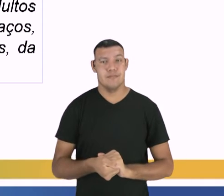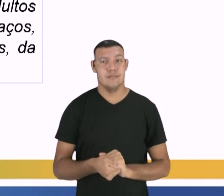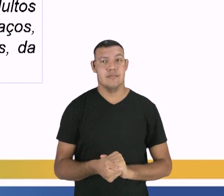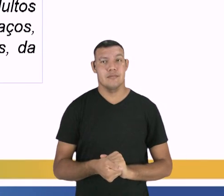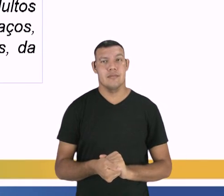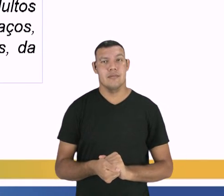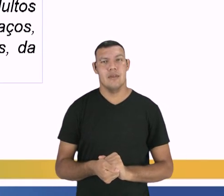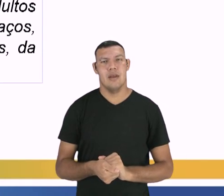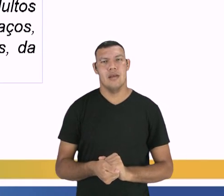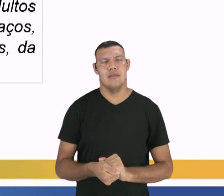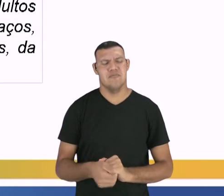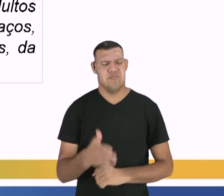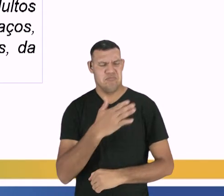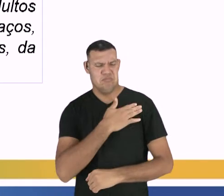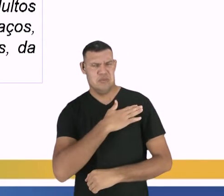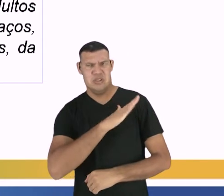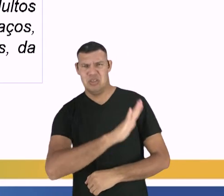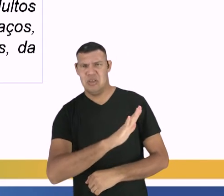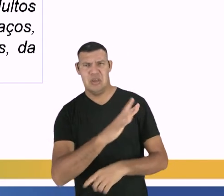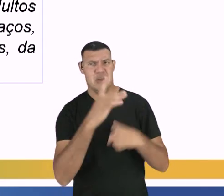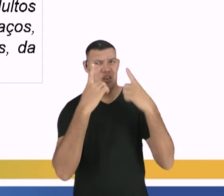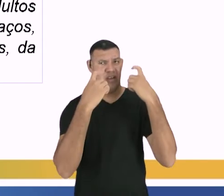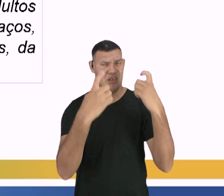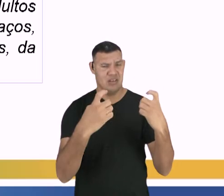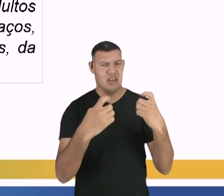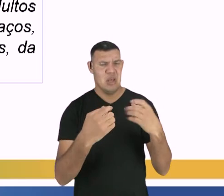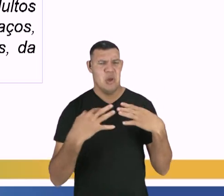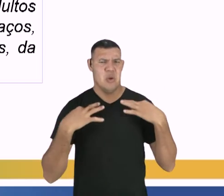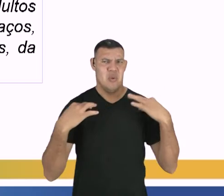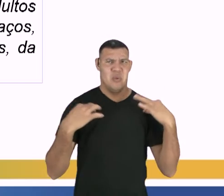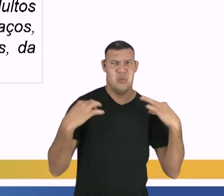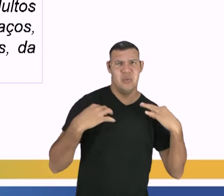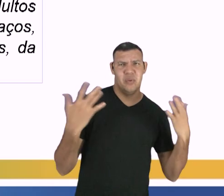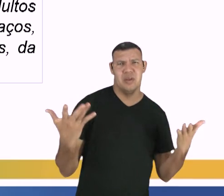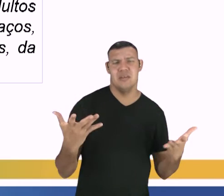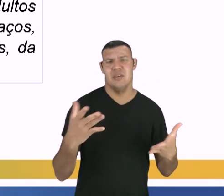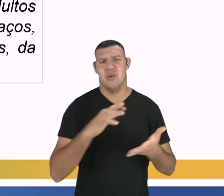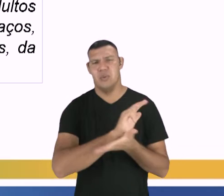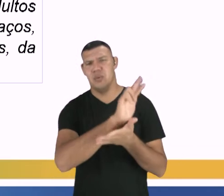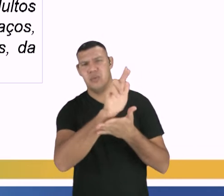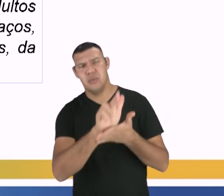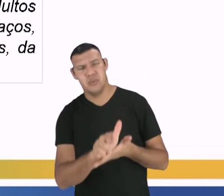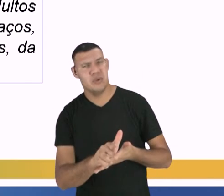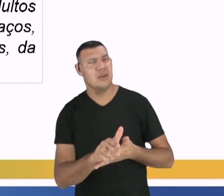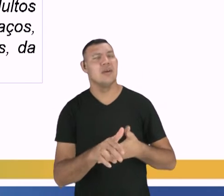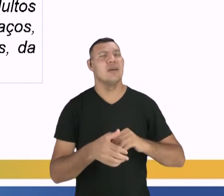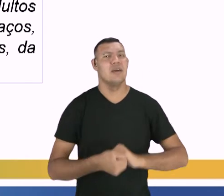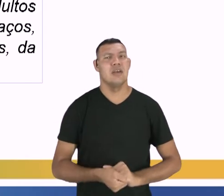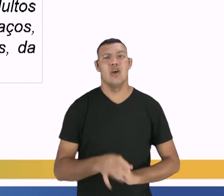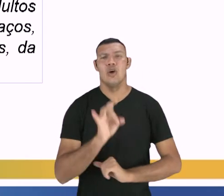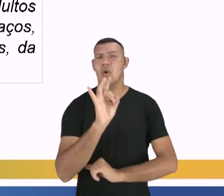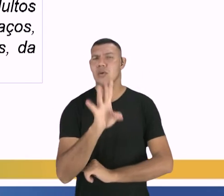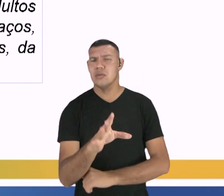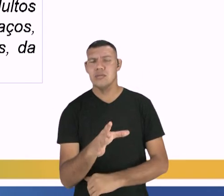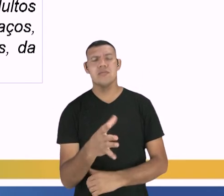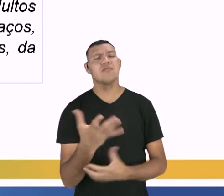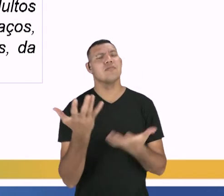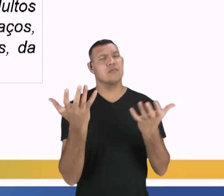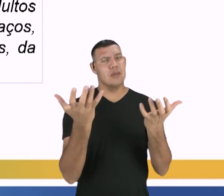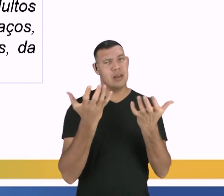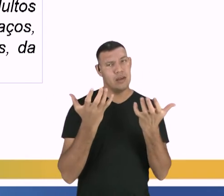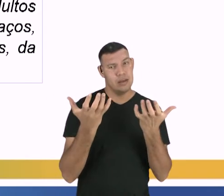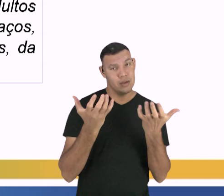começa, a eles não interessava nada, peças de pano, cetins, cretones, cobertores, que os